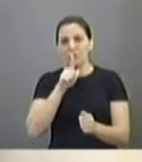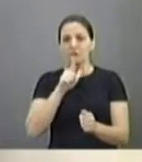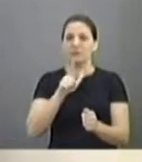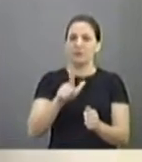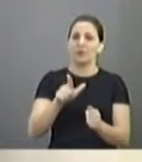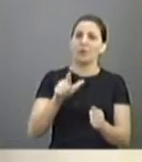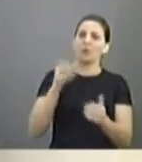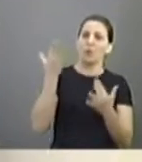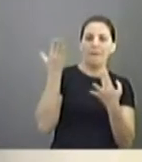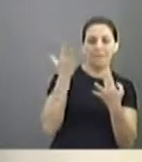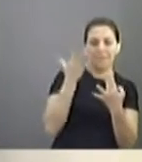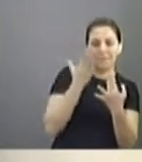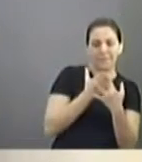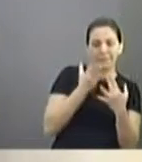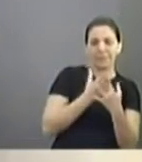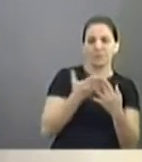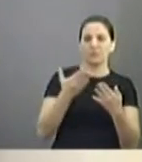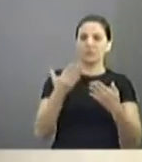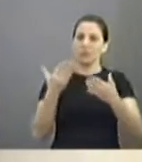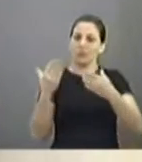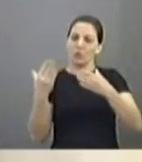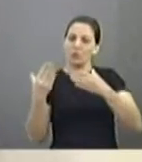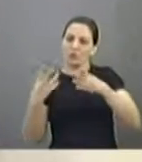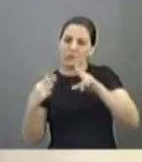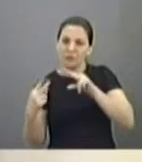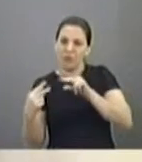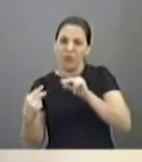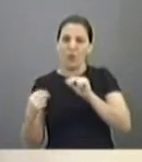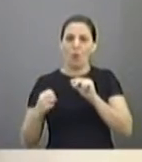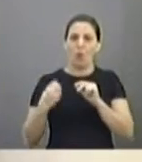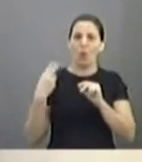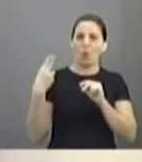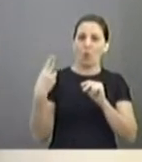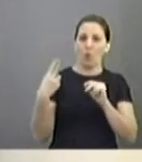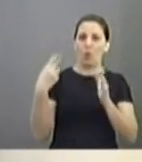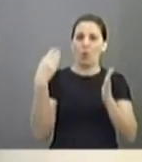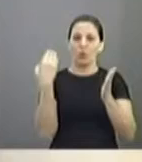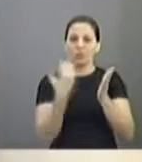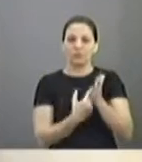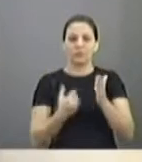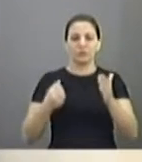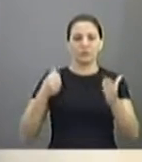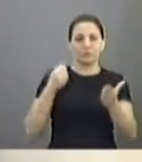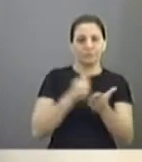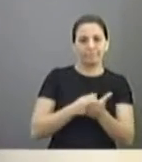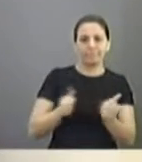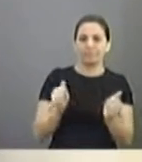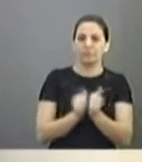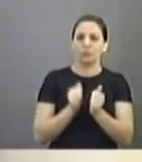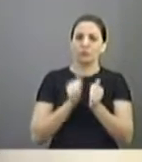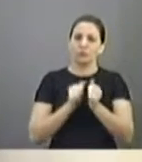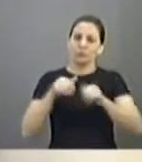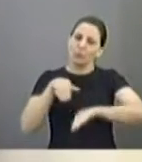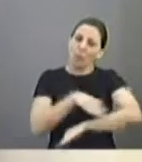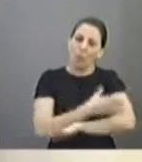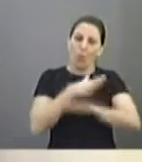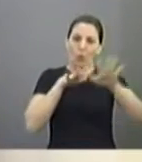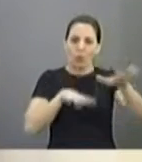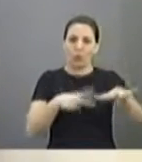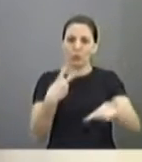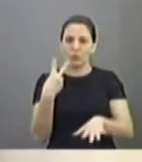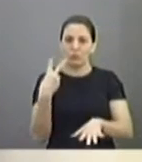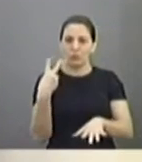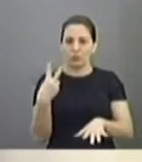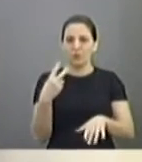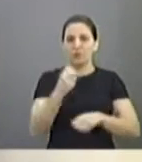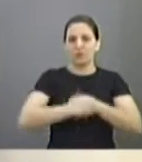forma mediada, dialogada, ou no limite, se tiver que ir para a luta com vocês, a gente vai também. Porque eu penso que 2 anos